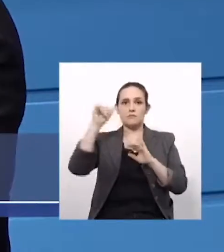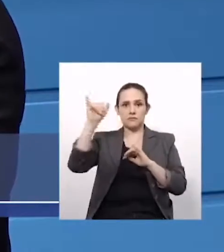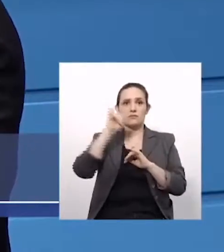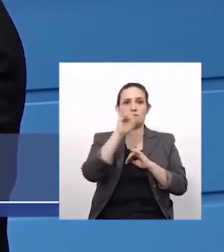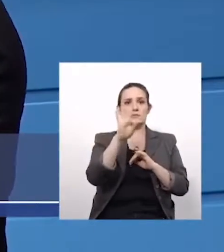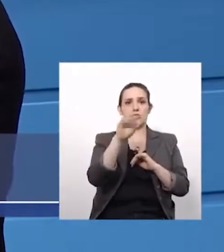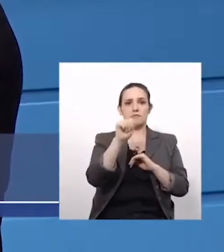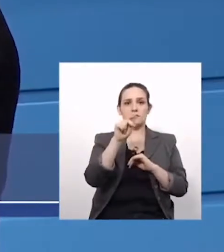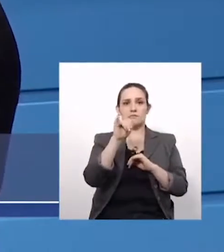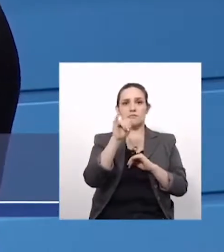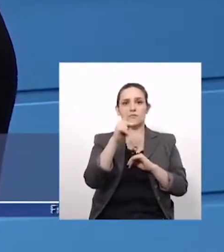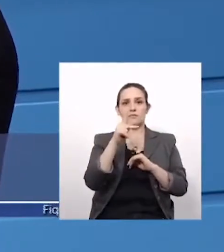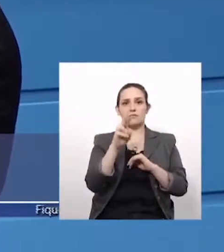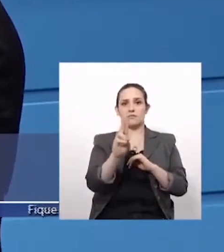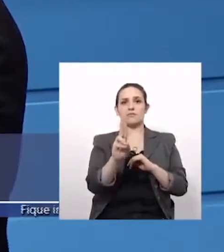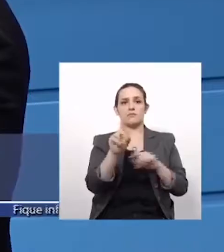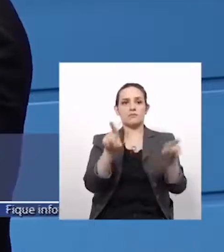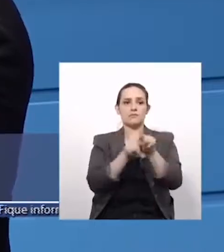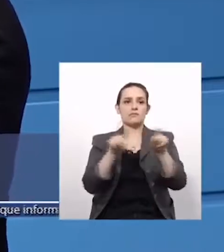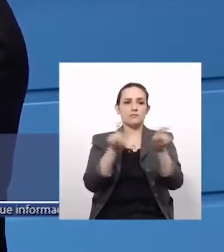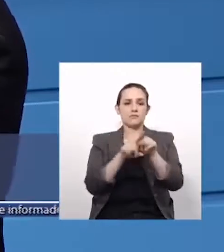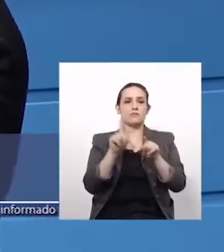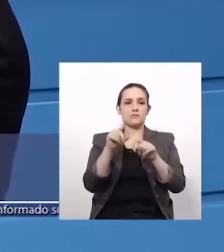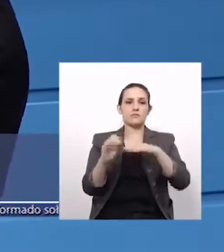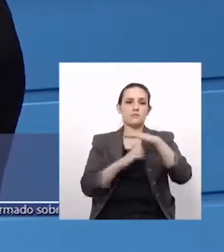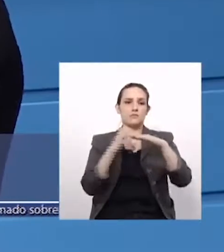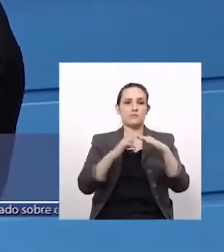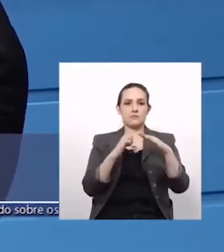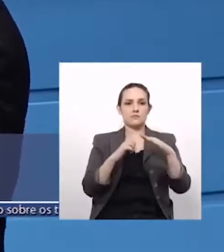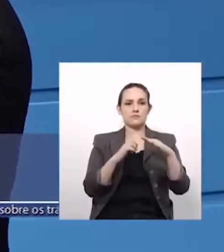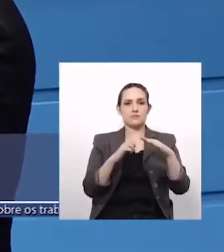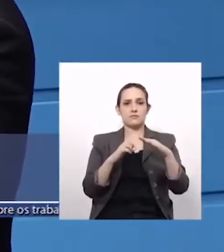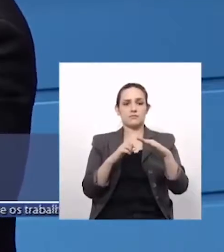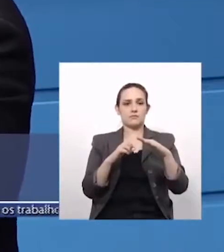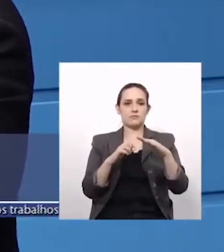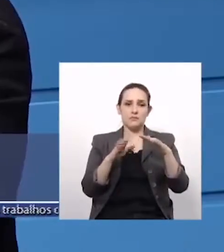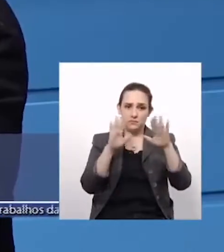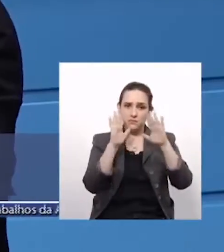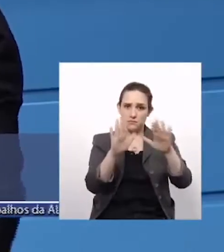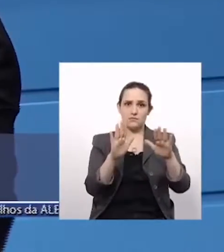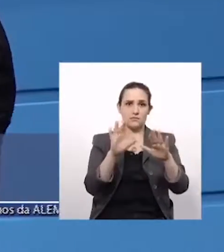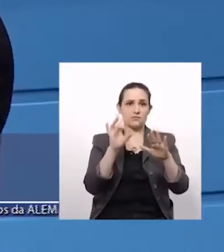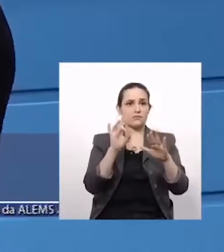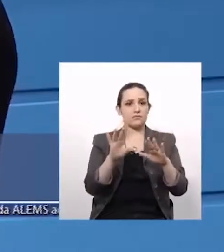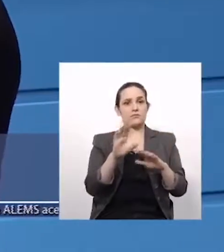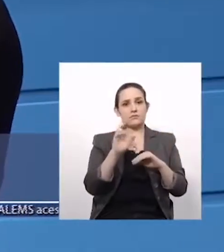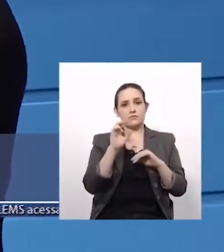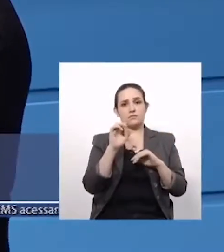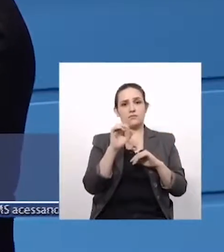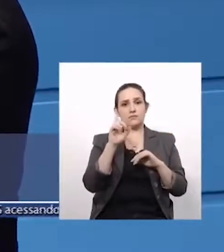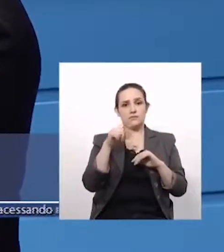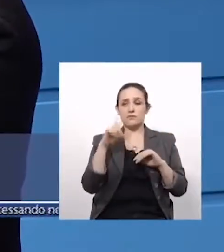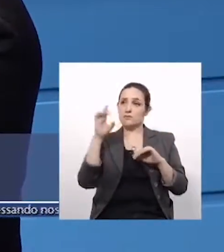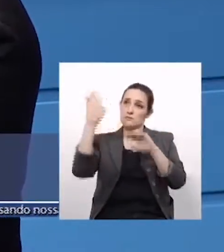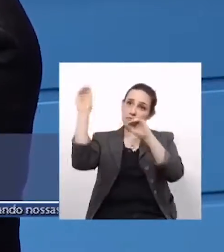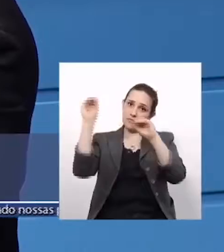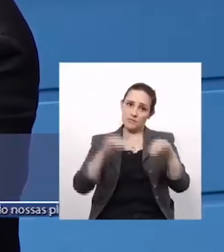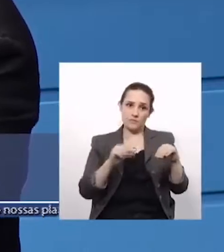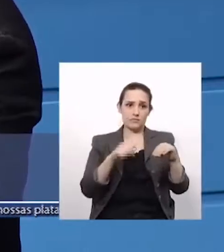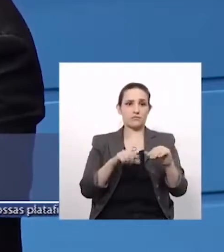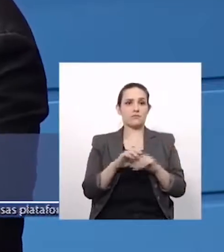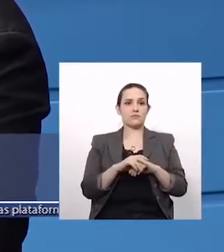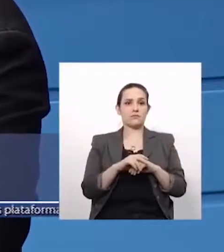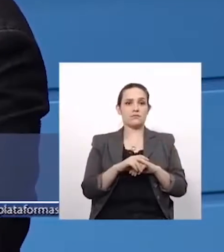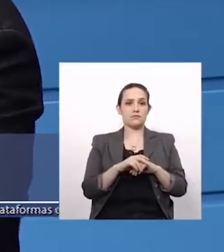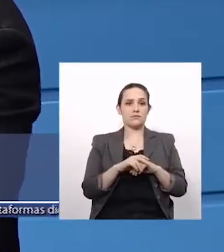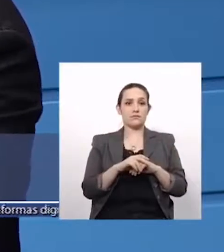geradora, e com uma empresa de transmissão, seja Eletrosul, Eletropaulo, uma outra que seja aí, que faz a transmissão. A